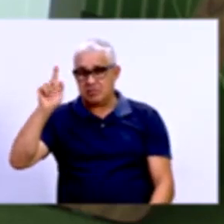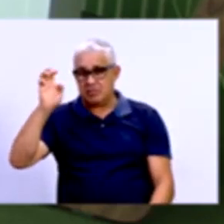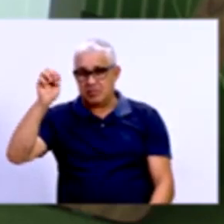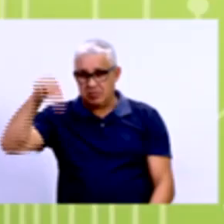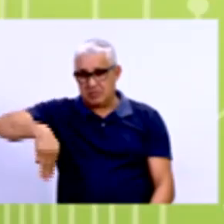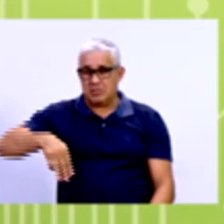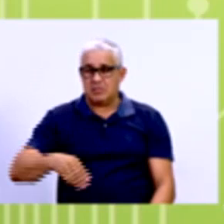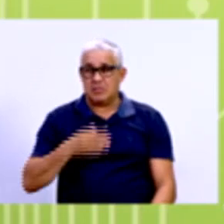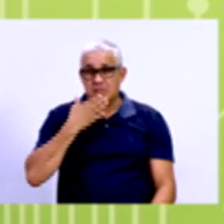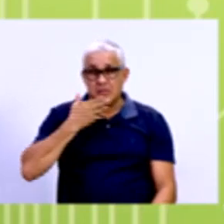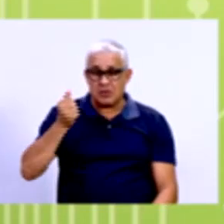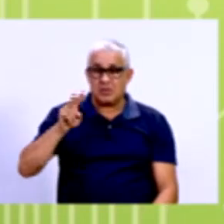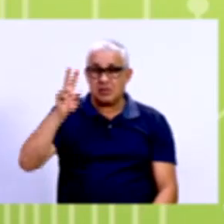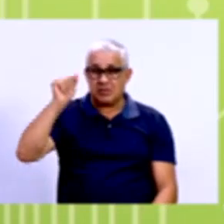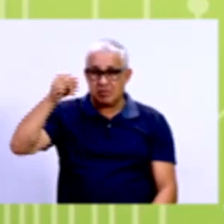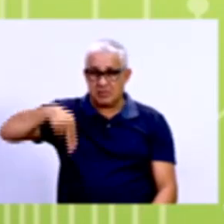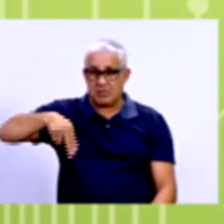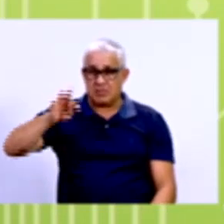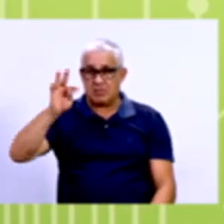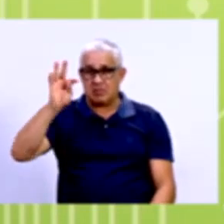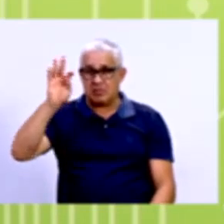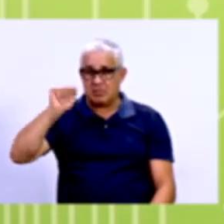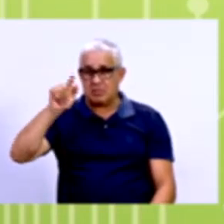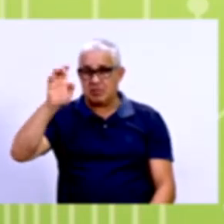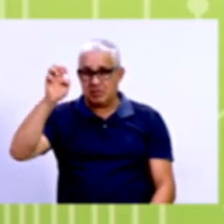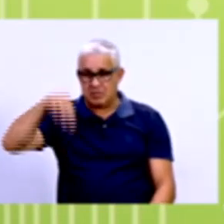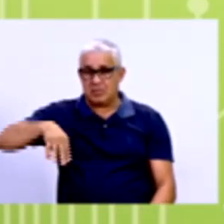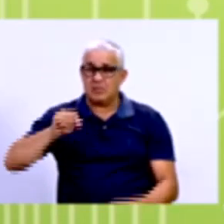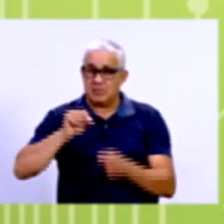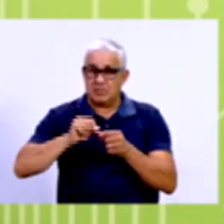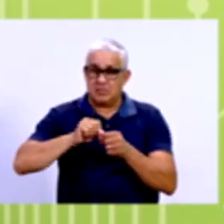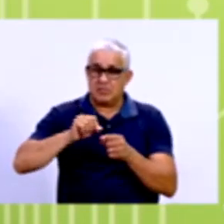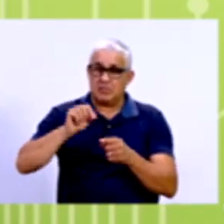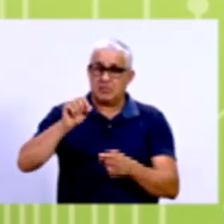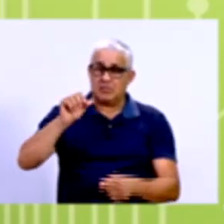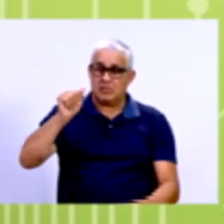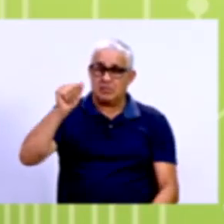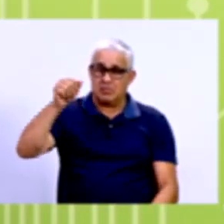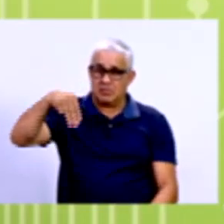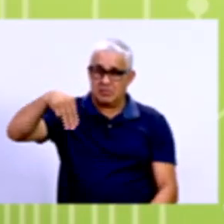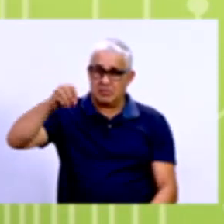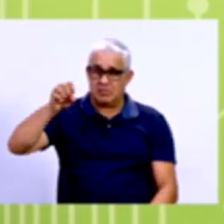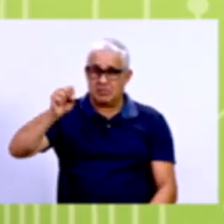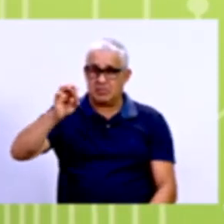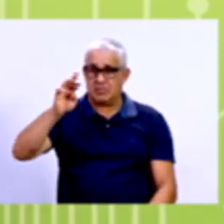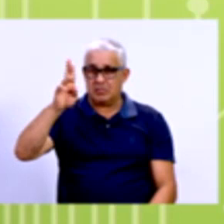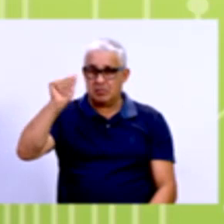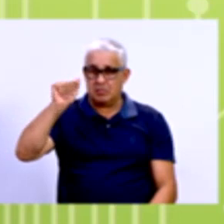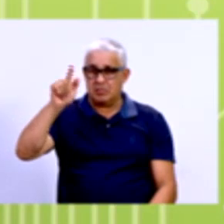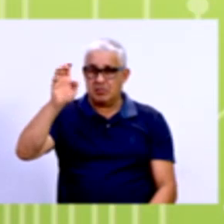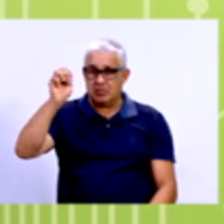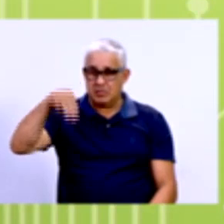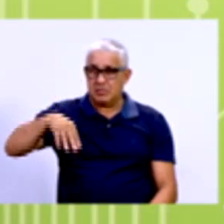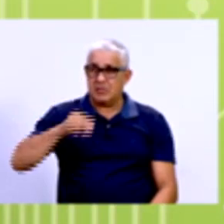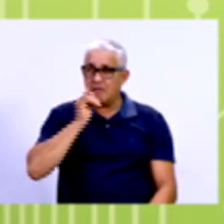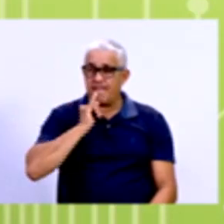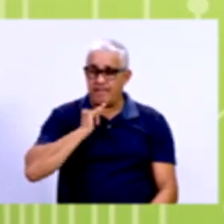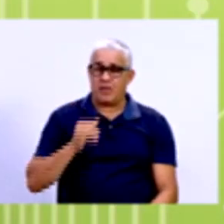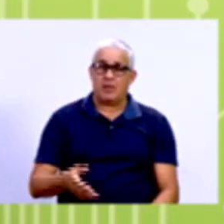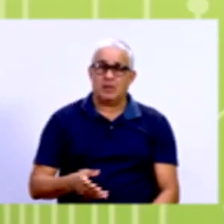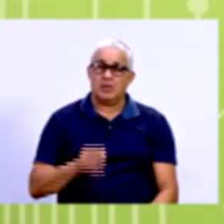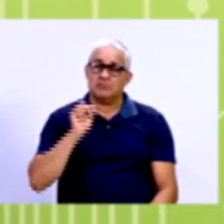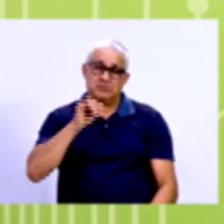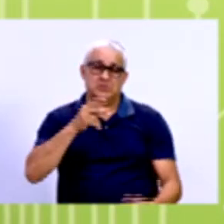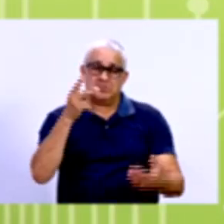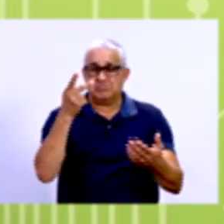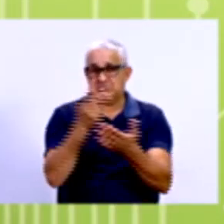mais vantajoso a gente sofrer o risco dessa margem de erro para mais e para menos. Porque muitas vezes, por exemplo, se a gente estiver falando de uma margem de erro aí